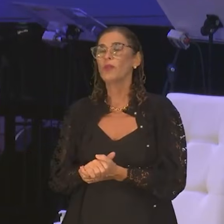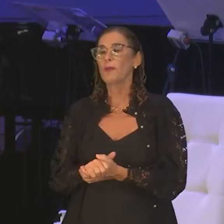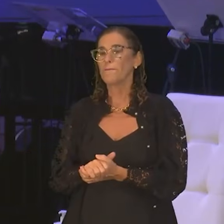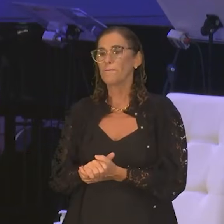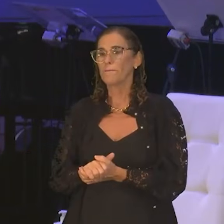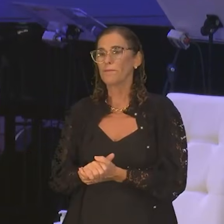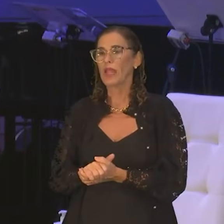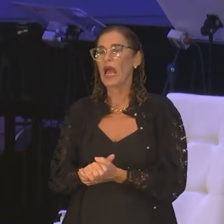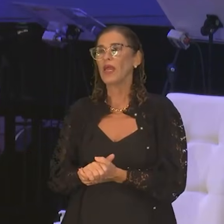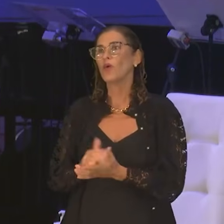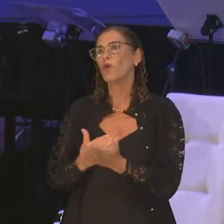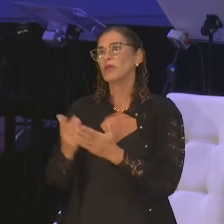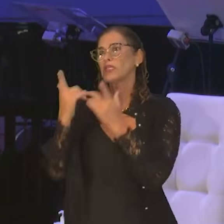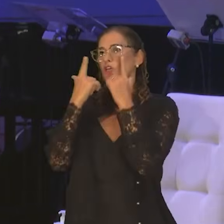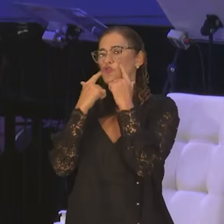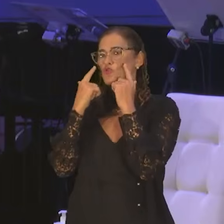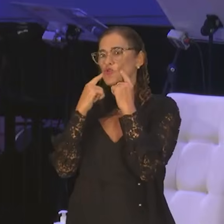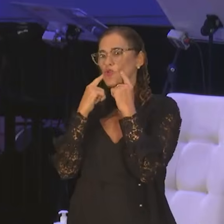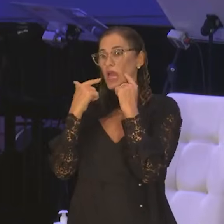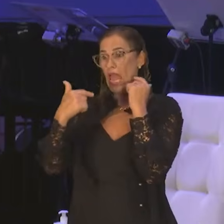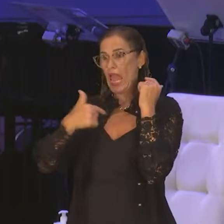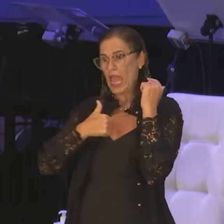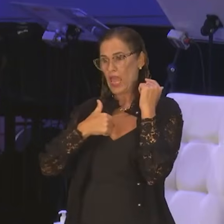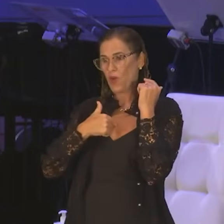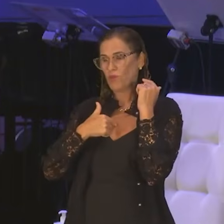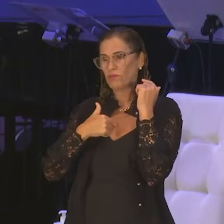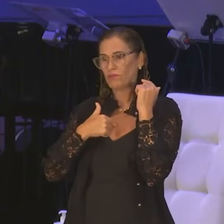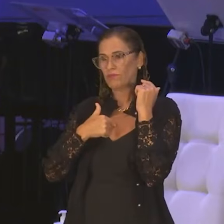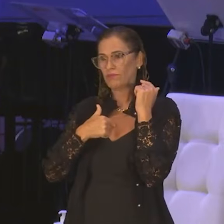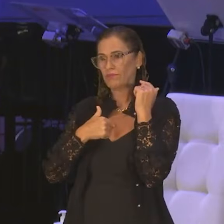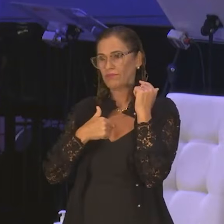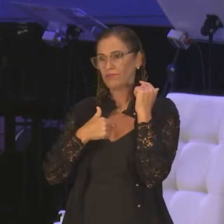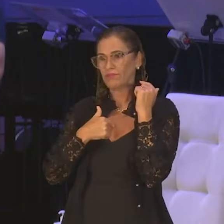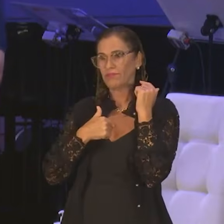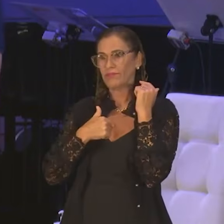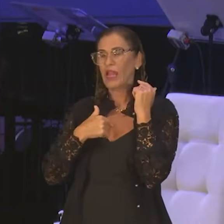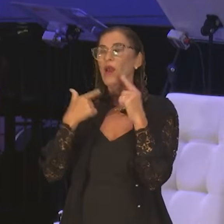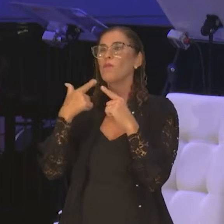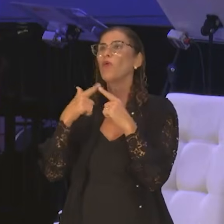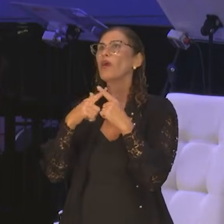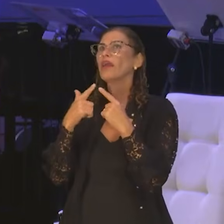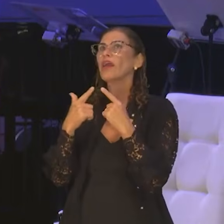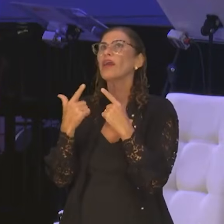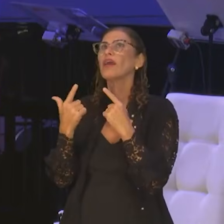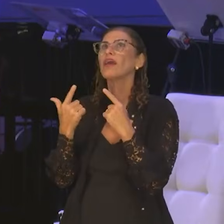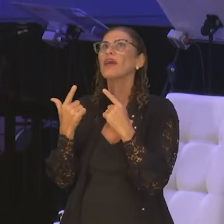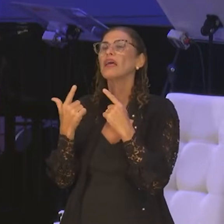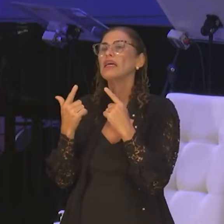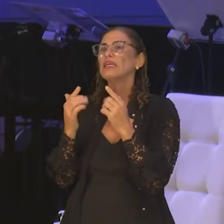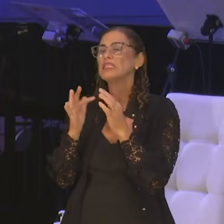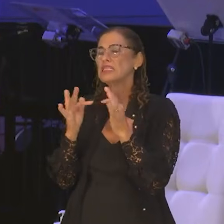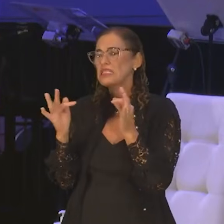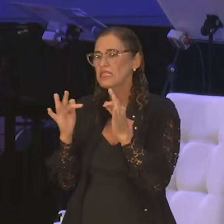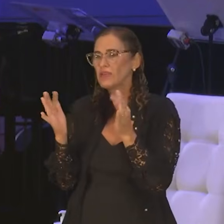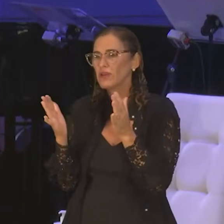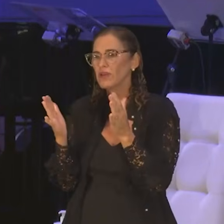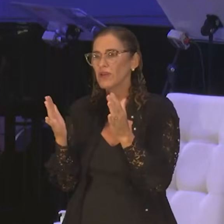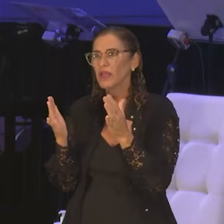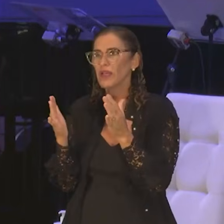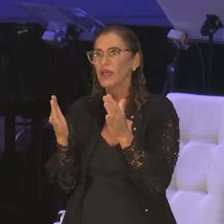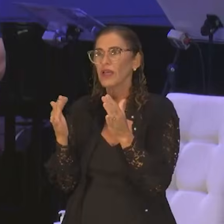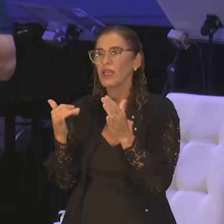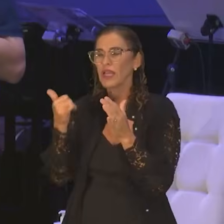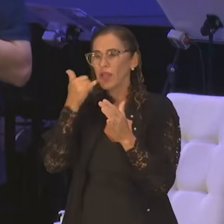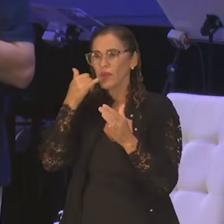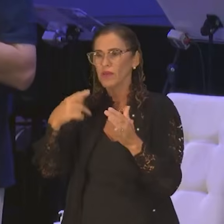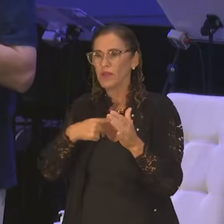Eu comecei a chorar. E por que eu? E por que não? E simplesmente liguei para meu pastor,